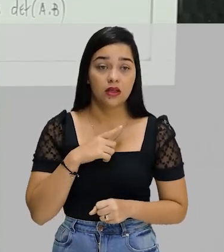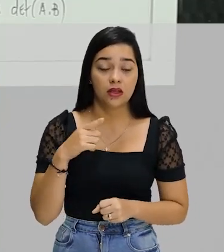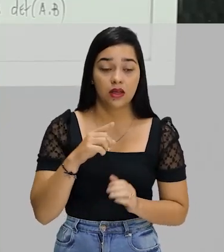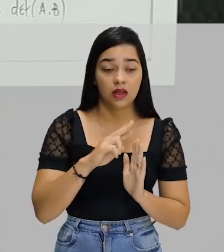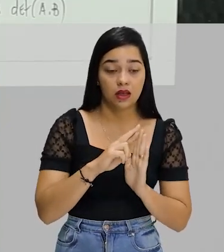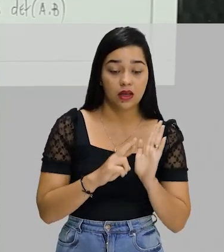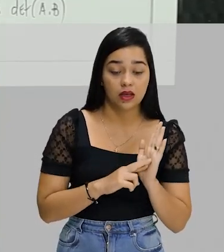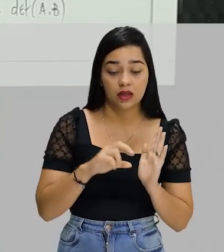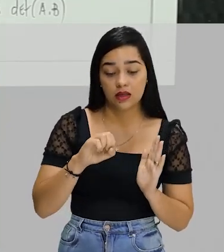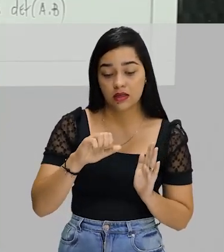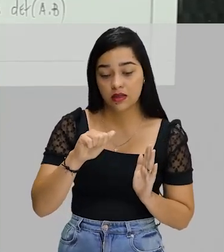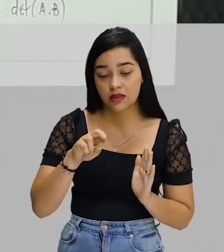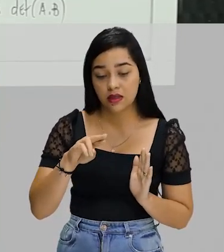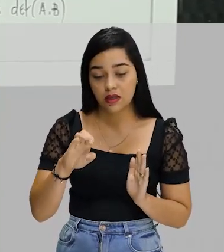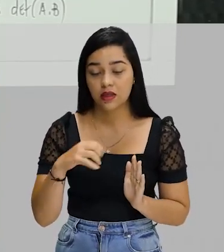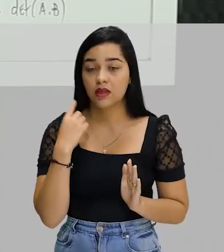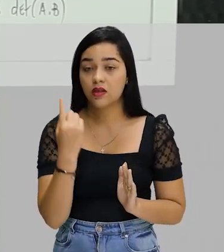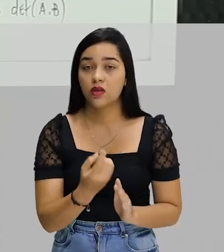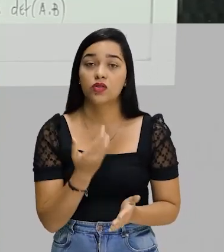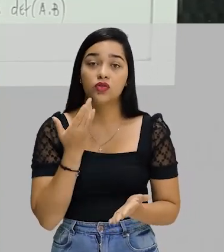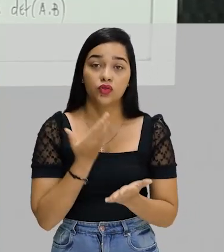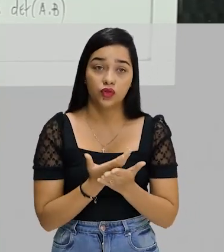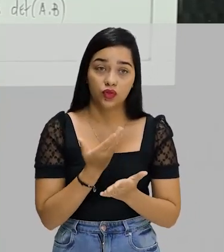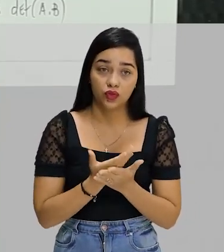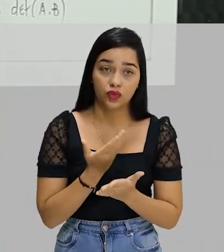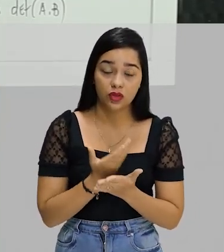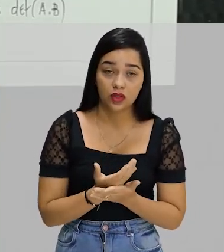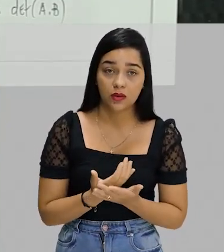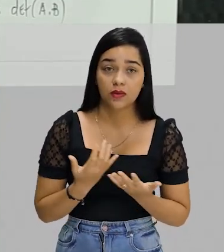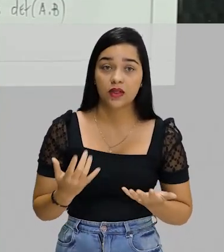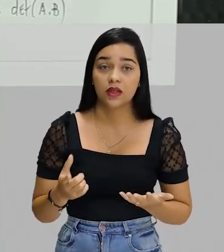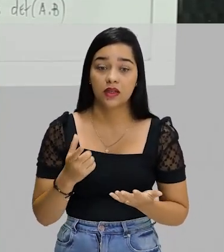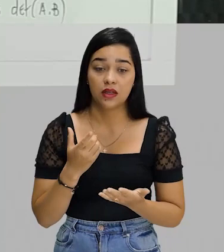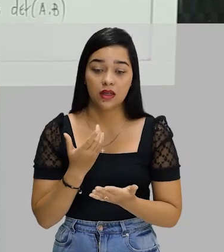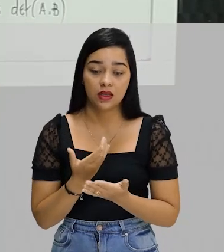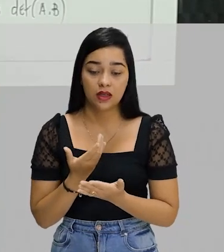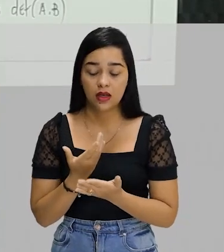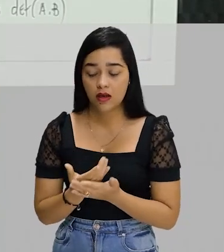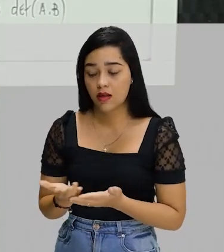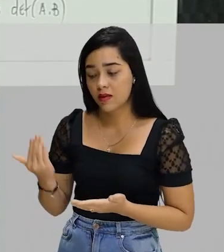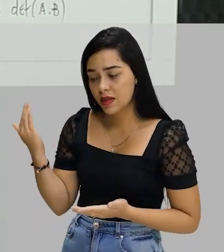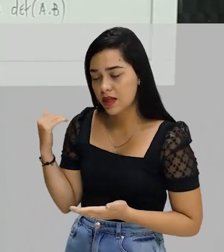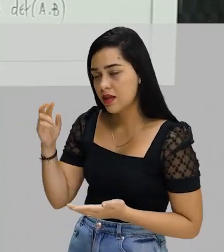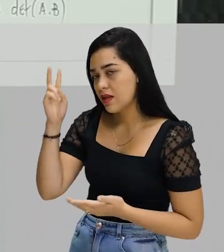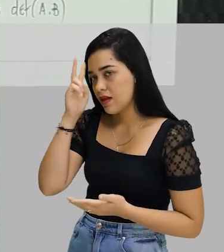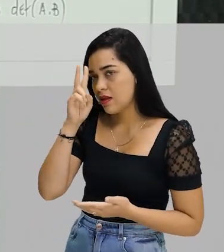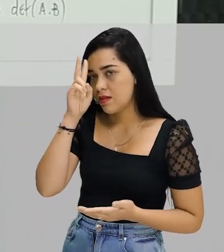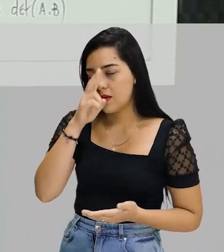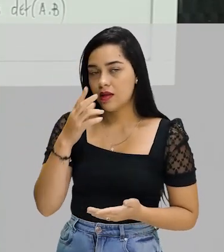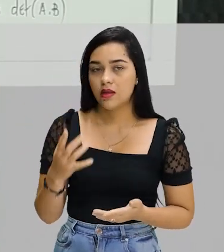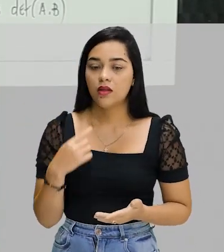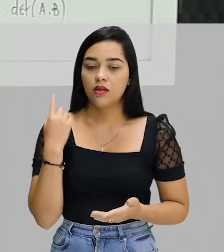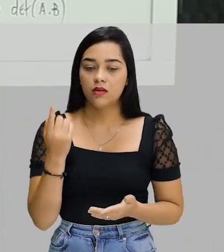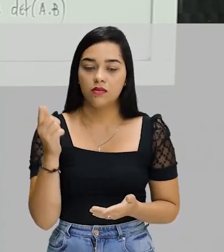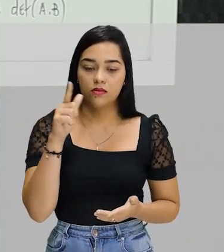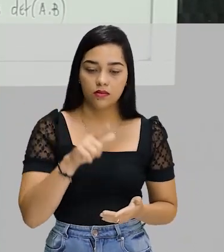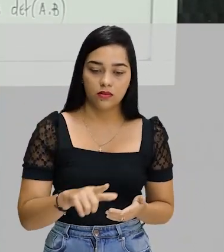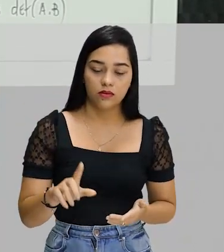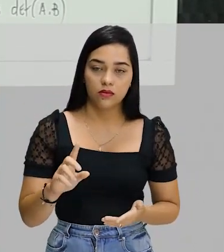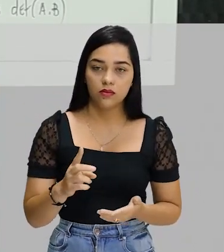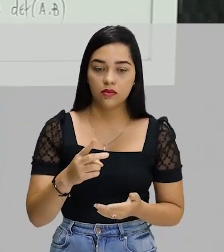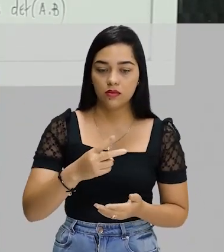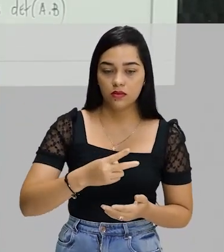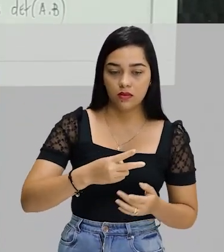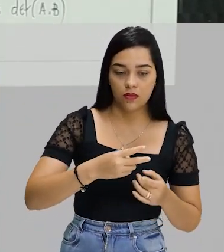regra de Sarri, né, que nós estudamos aqui em aulas passadas. São lembrados, né, que a gente repete duas